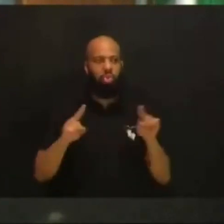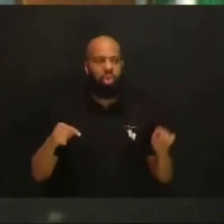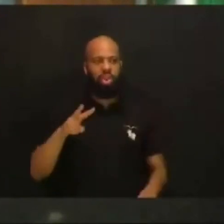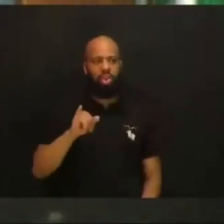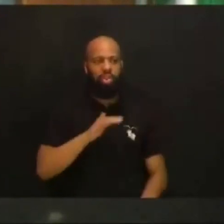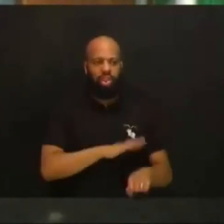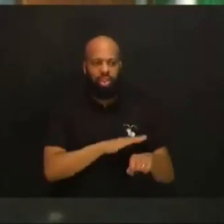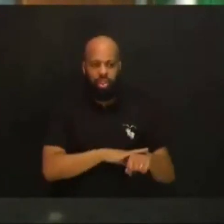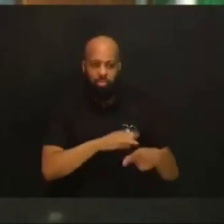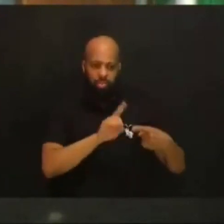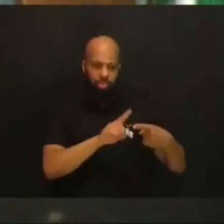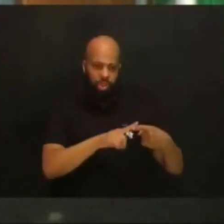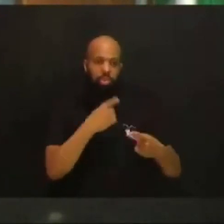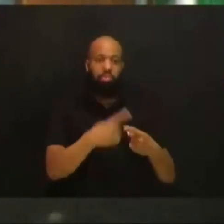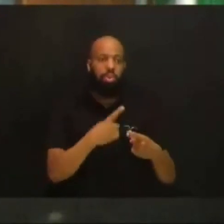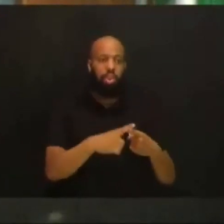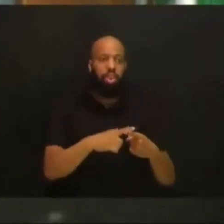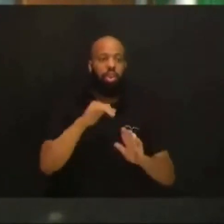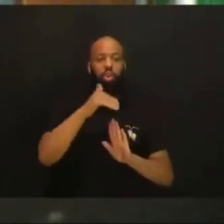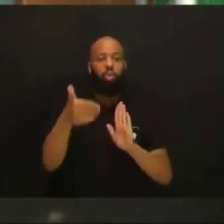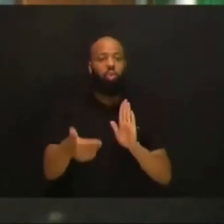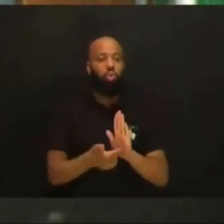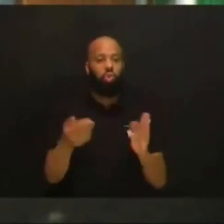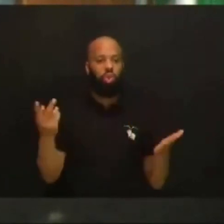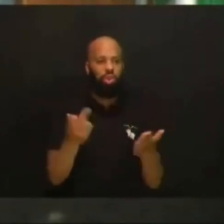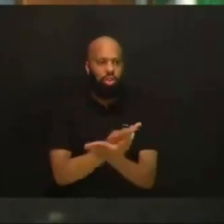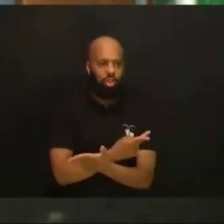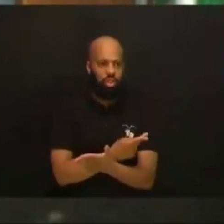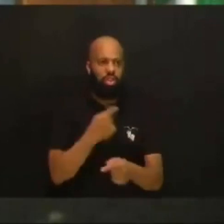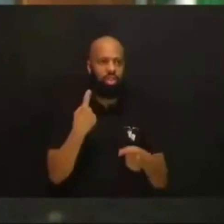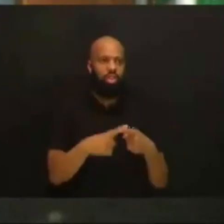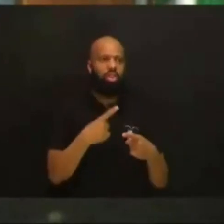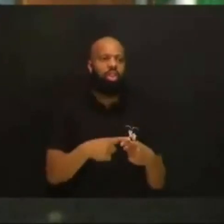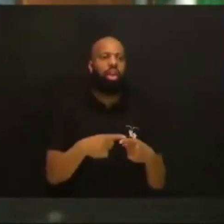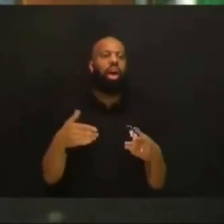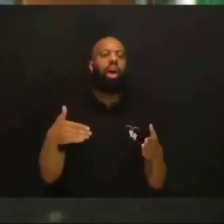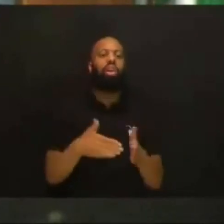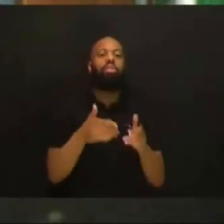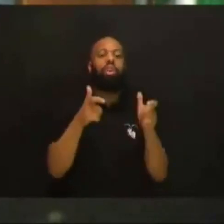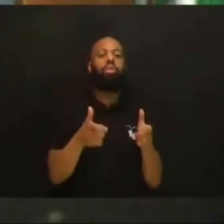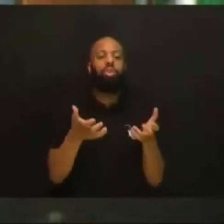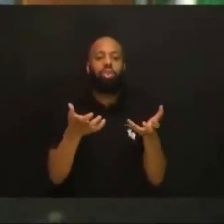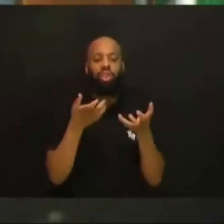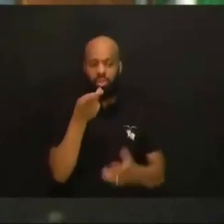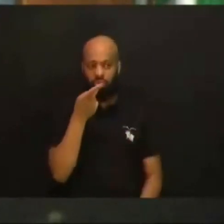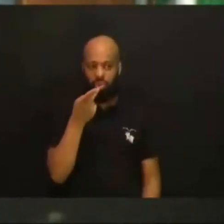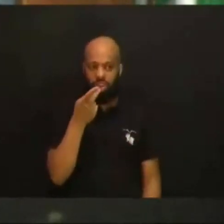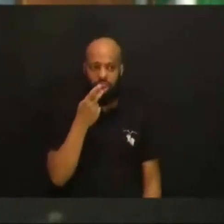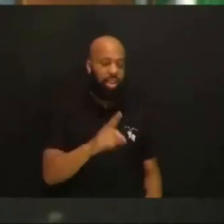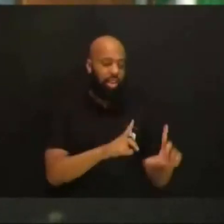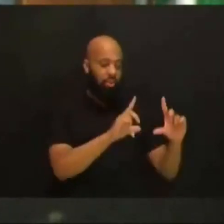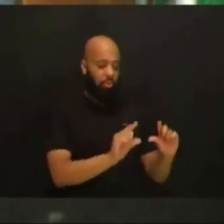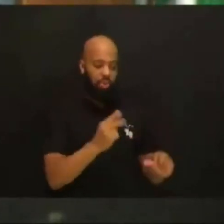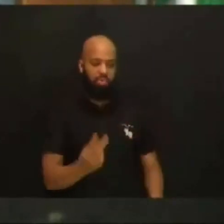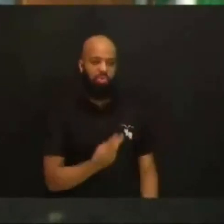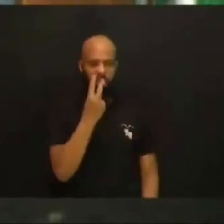nela, porque é onde tudo acontece. Justamente até onde se quer dizer que menos valor há, porque afinal